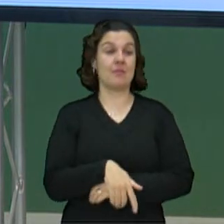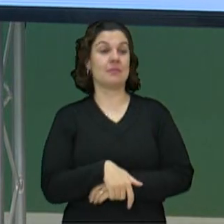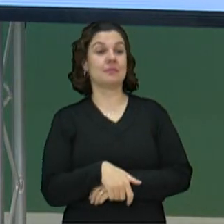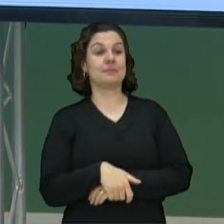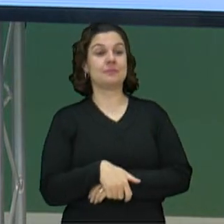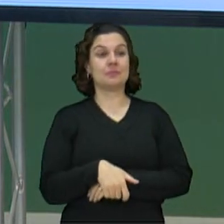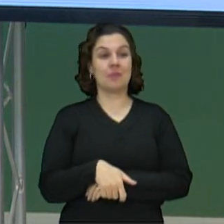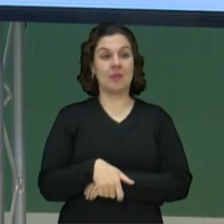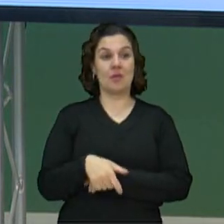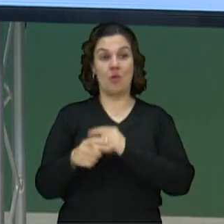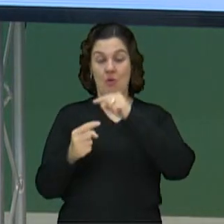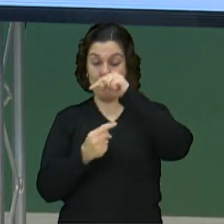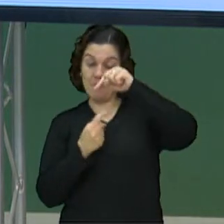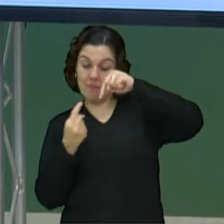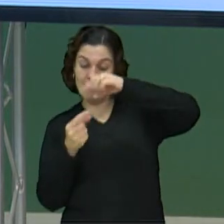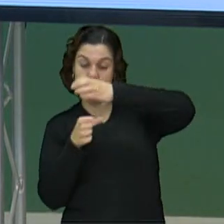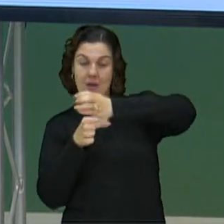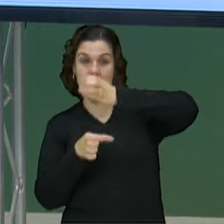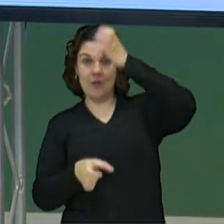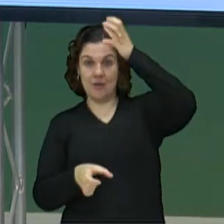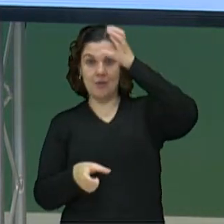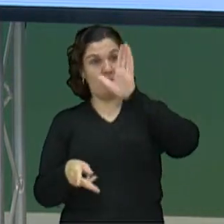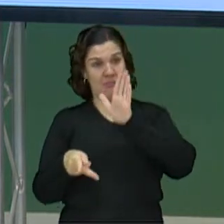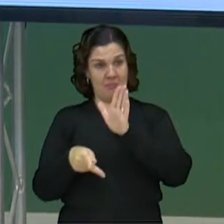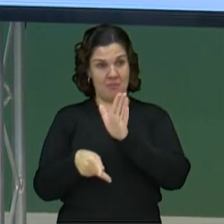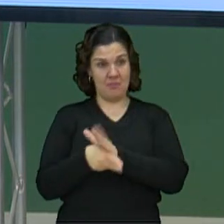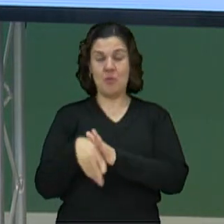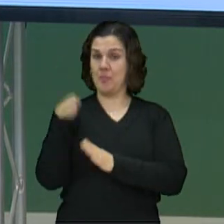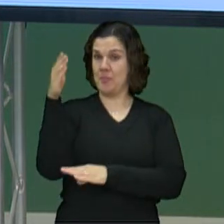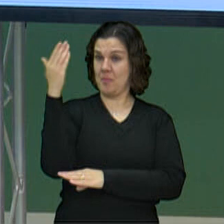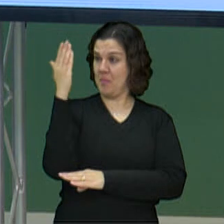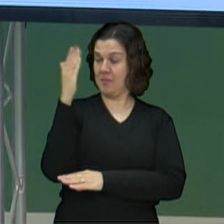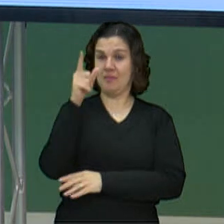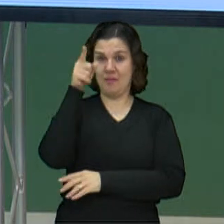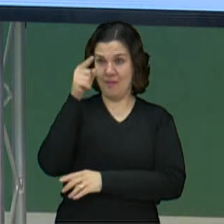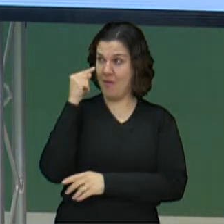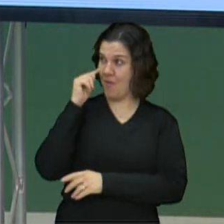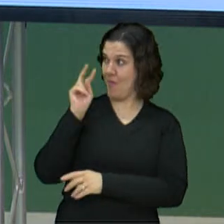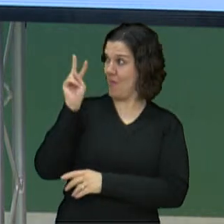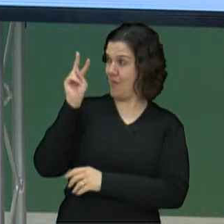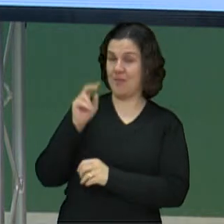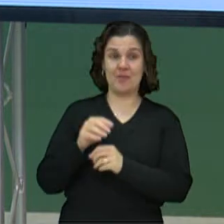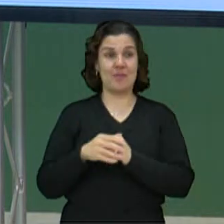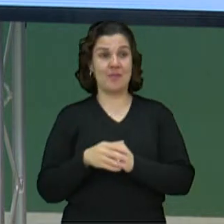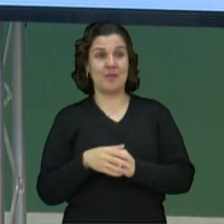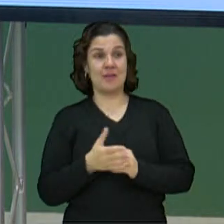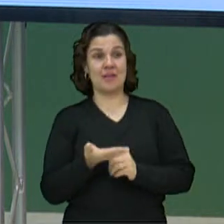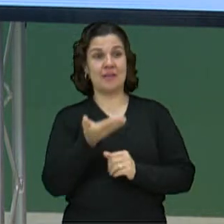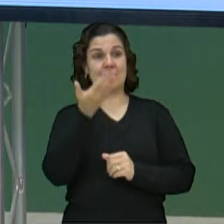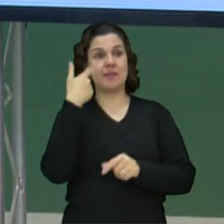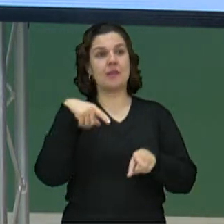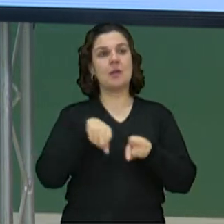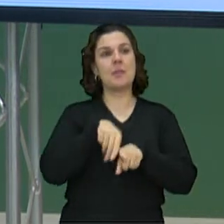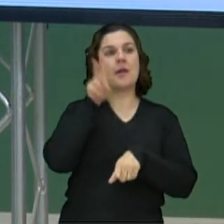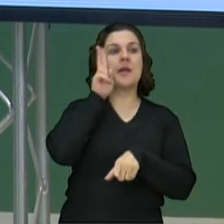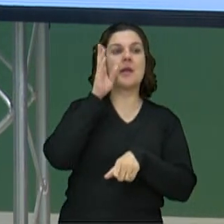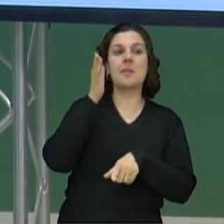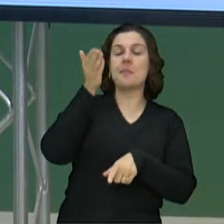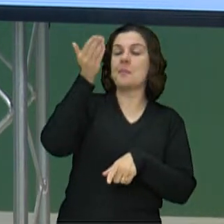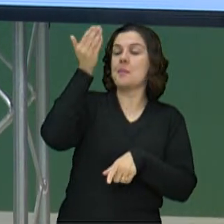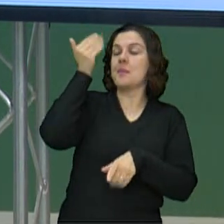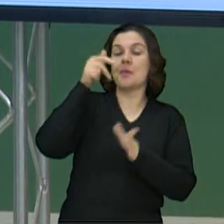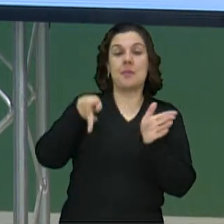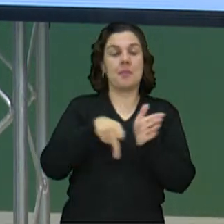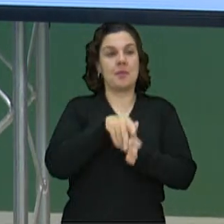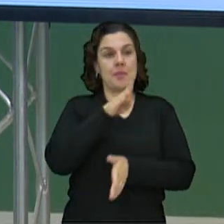Italiano, você tem, então, o fatio mesmo, o feixe, que traz a memória lá do Império